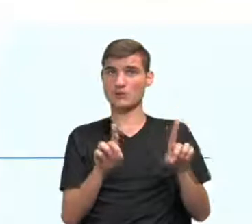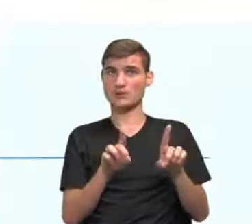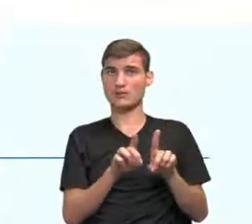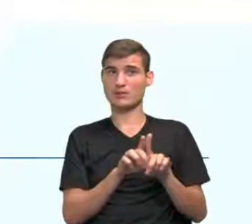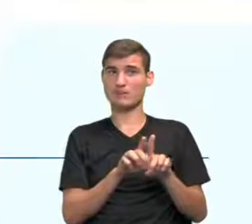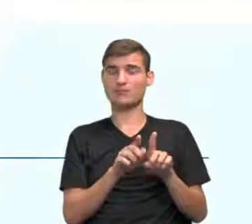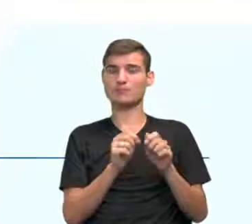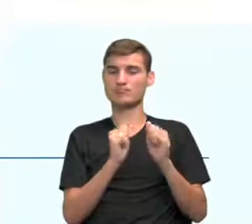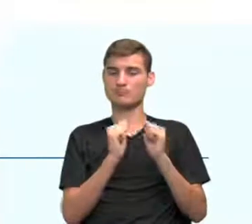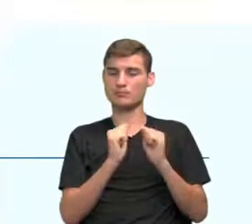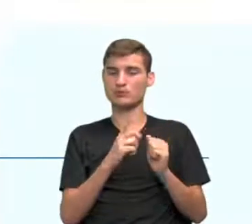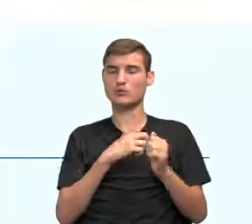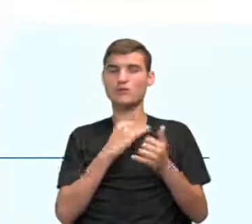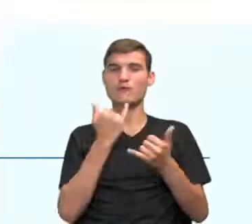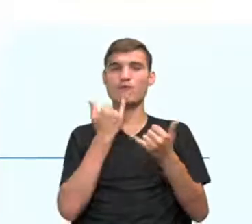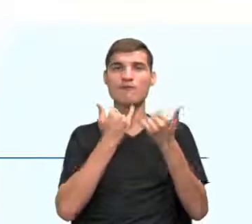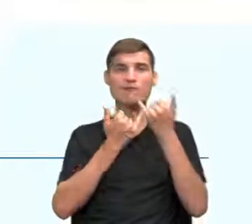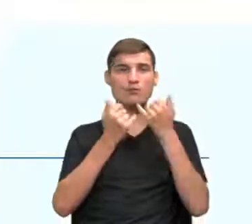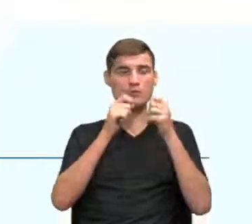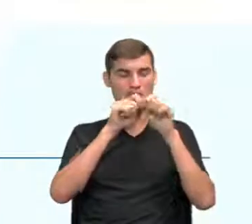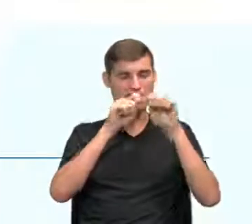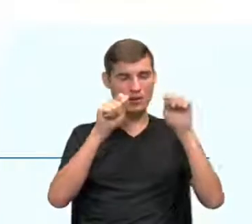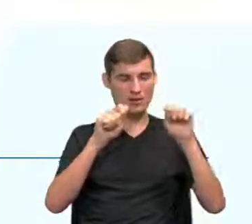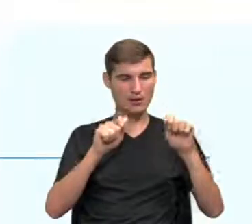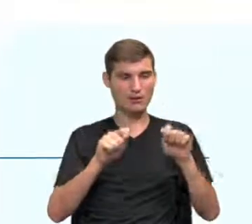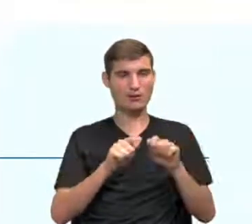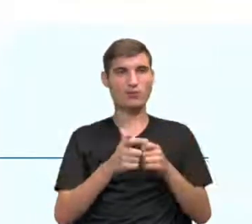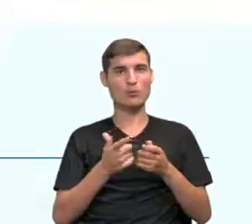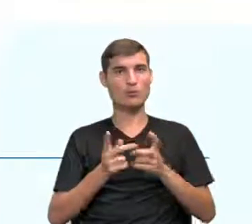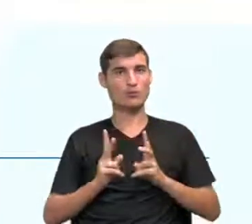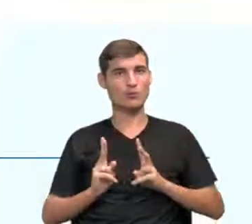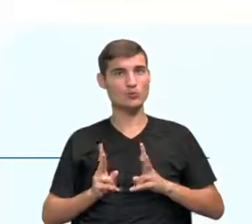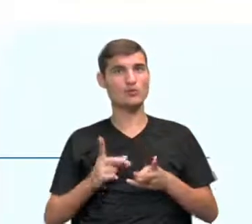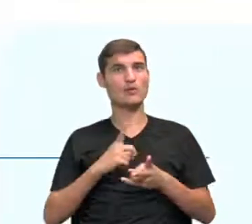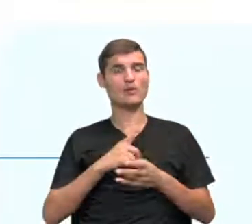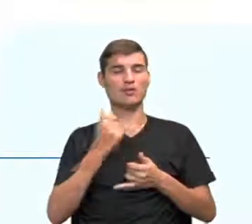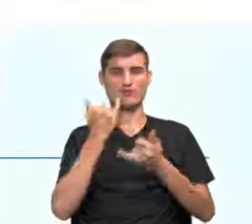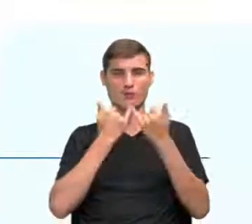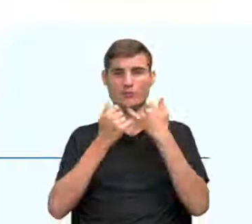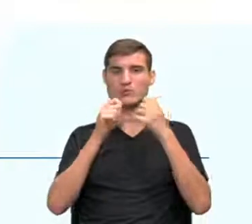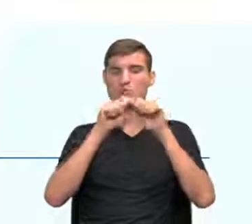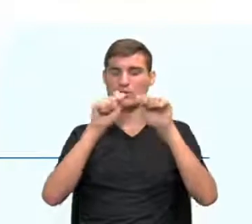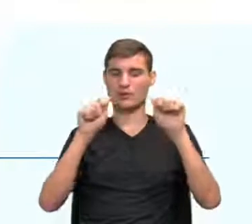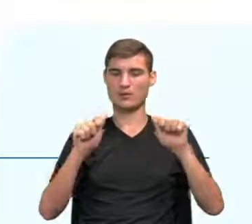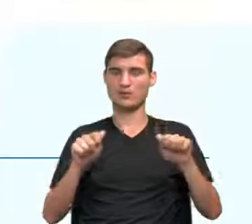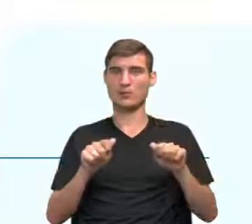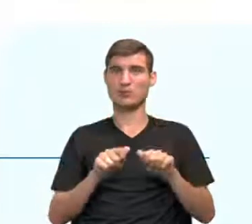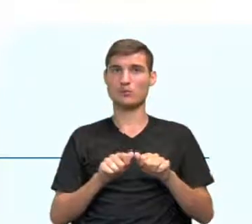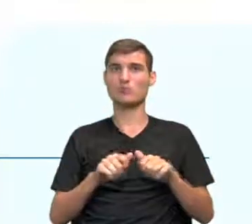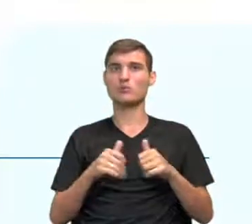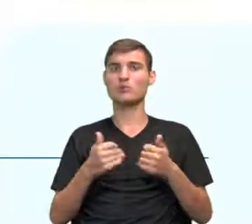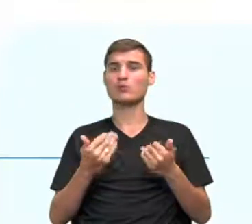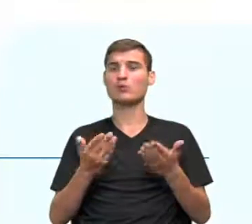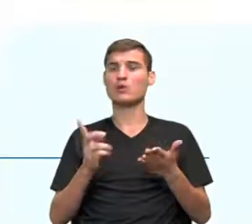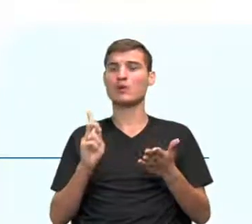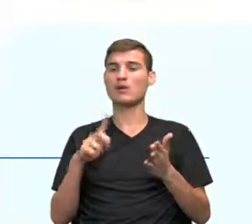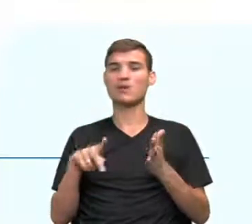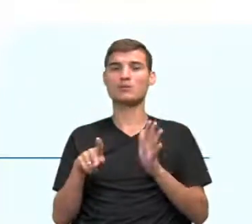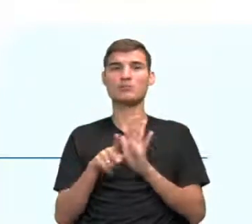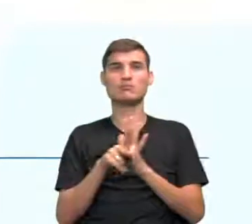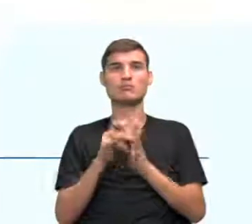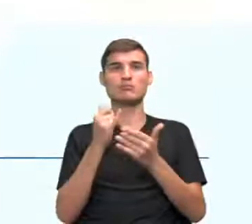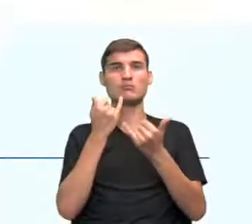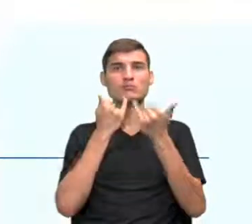eu posso ter informação analógica, eu continuo tendo. Pode ser que eu tenha informação analógica. E qual que é, então,